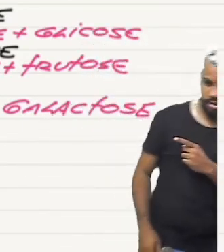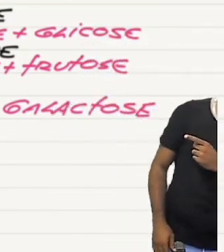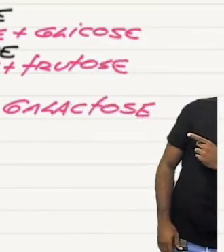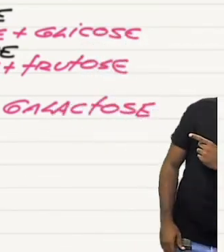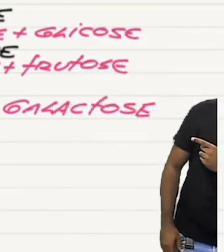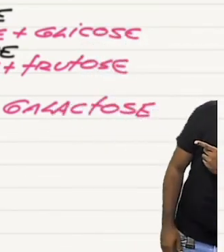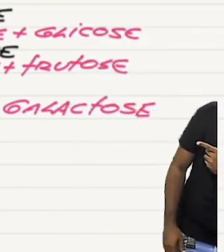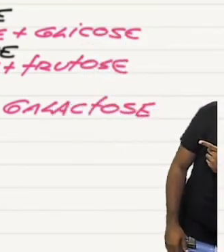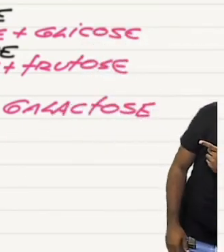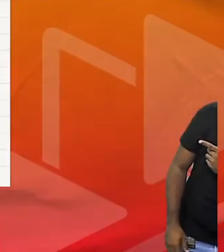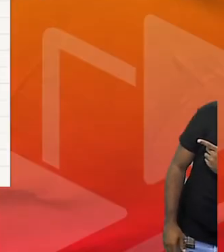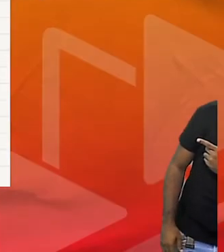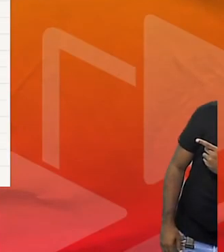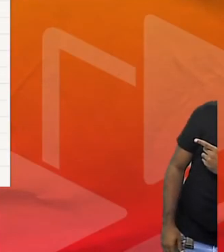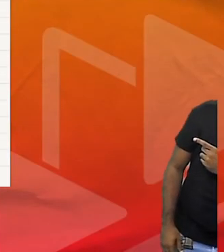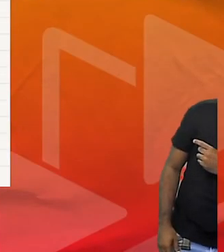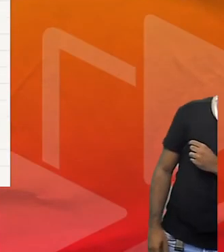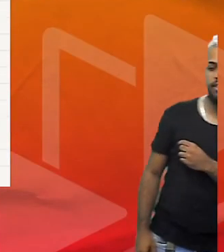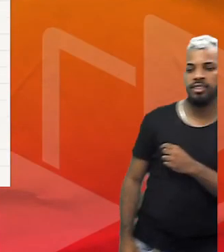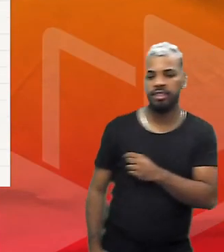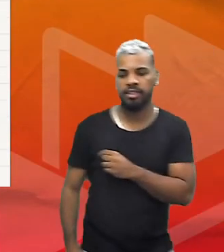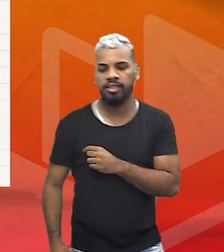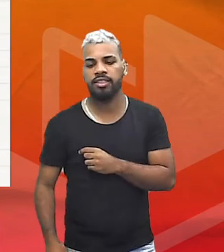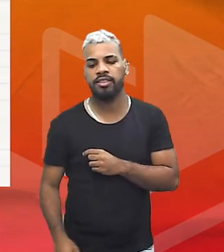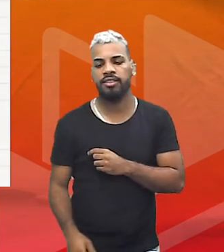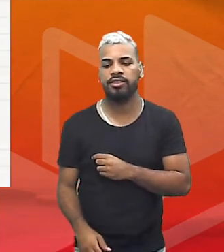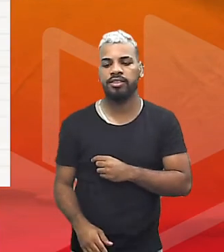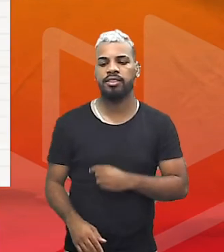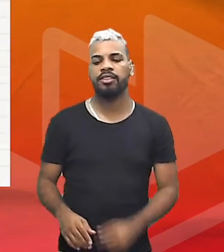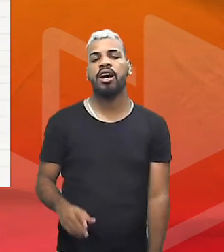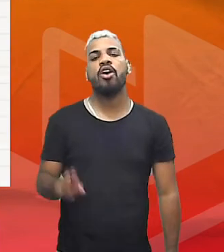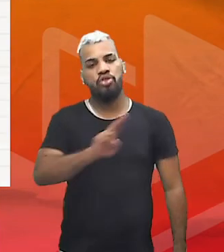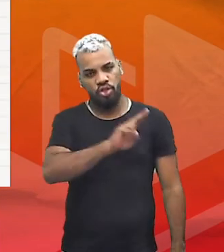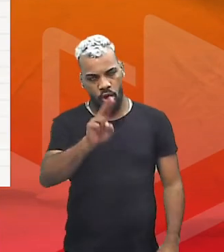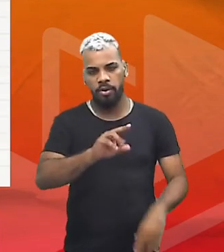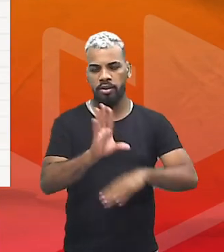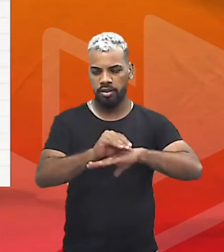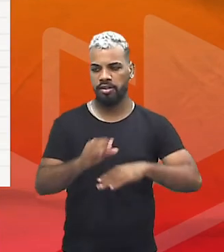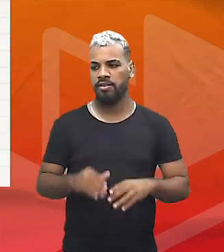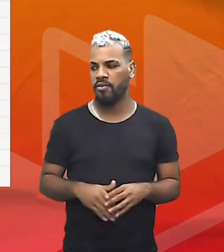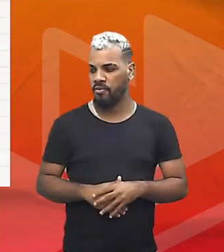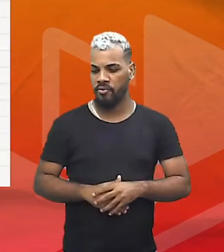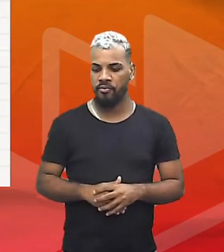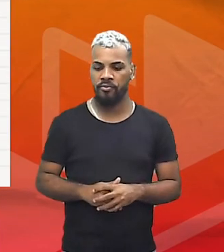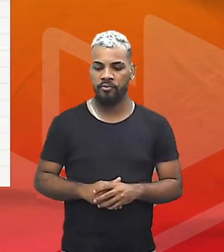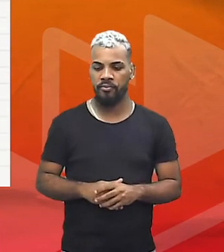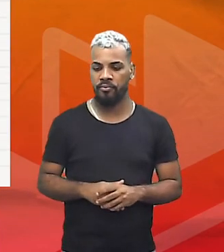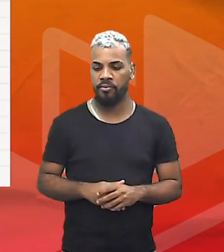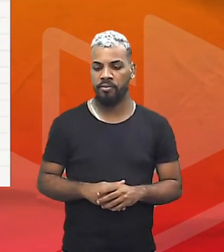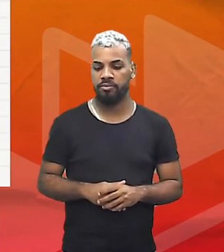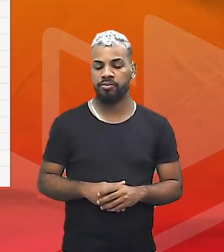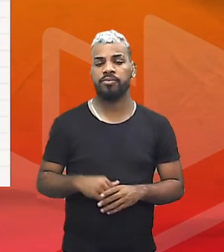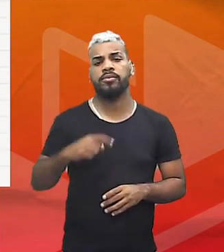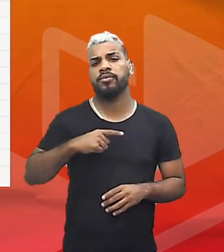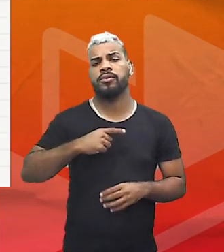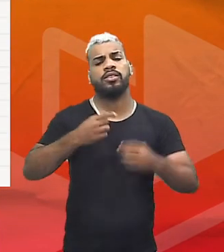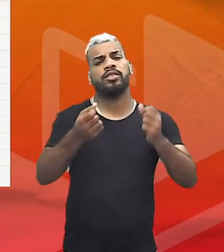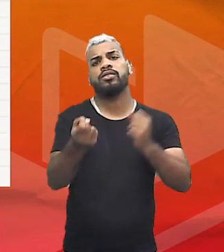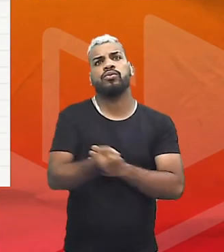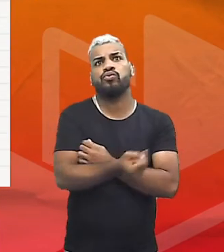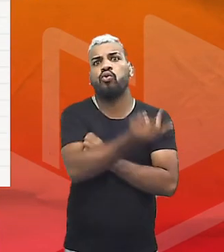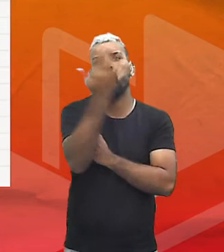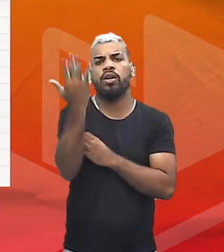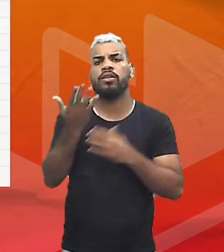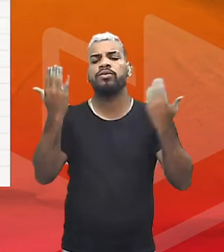são formados ver por muitos eles são formados veja eles vão ser formados por muitos monossacarídeos Unidos